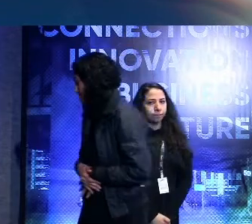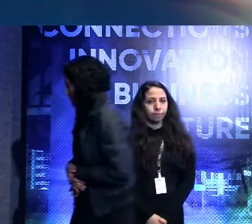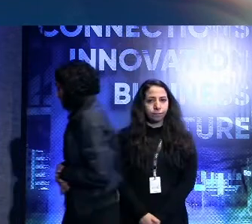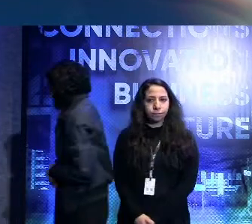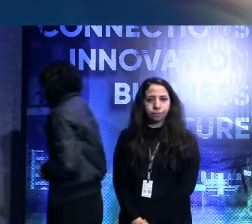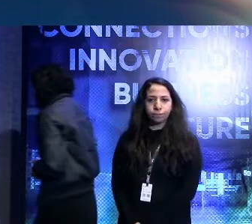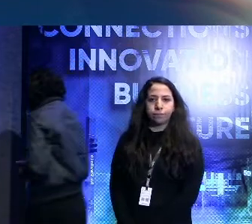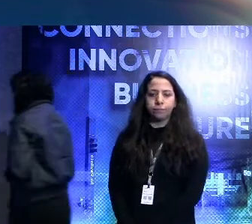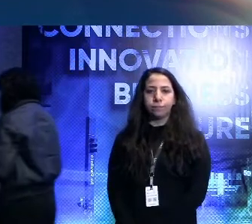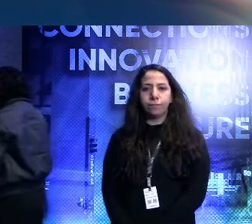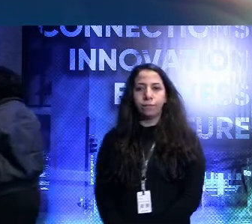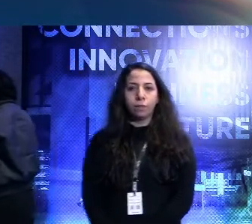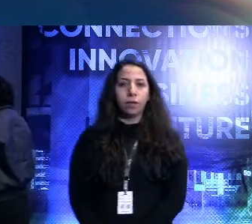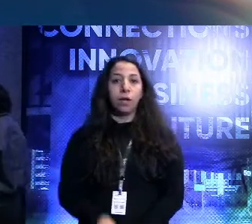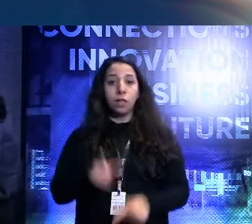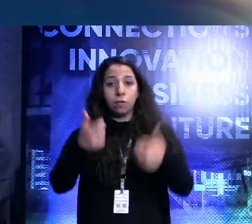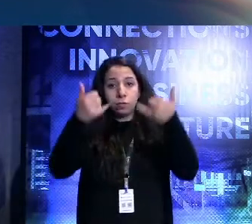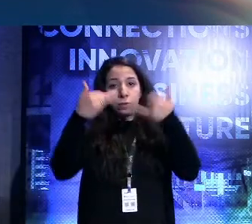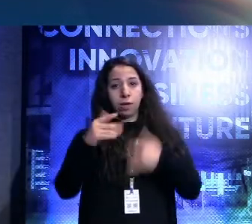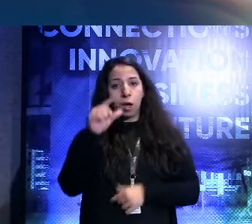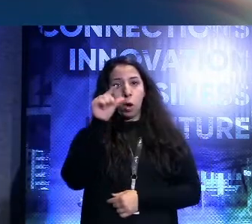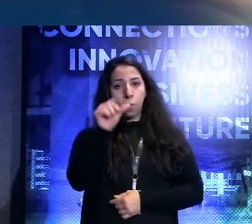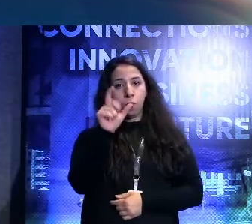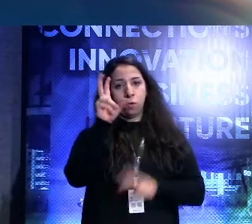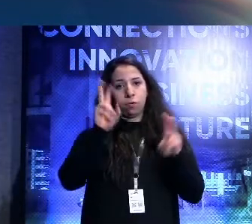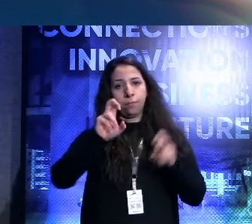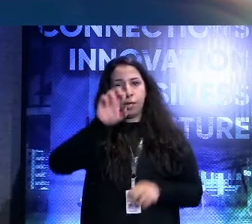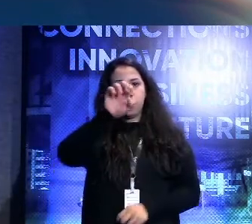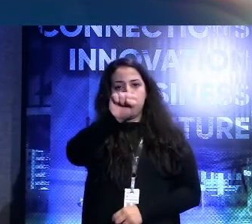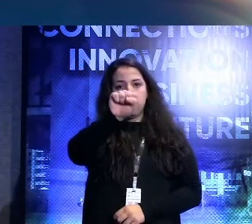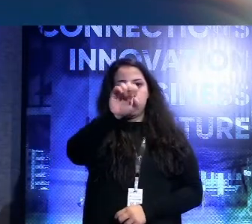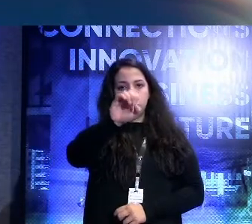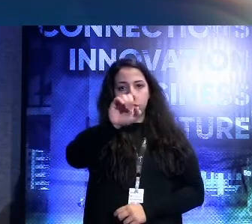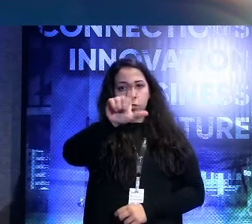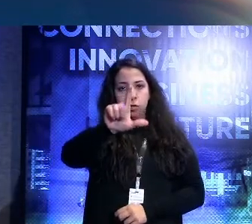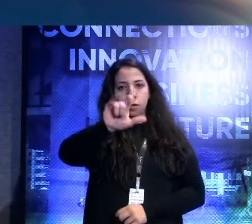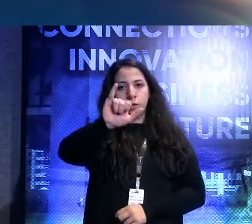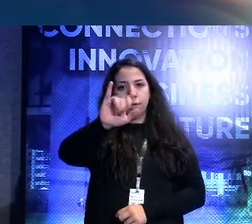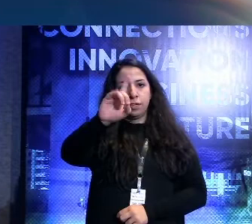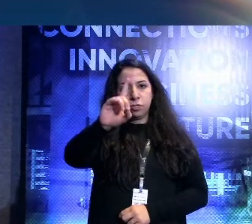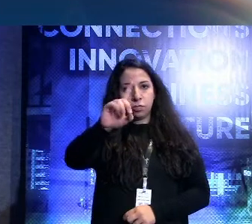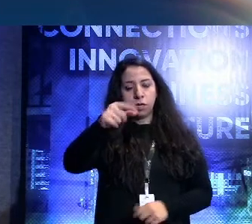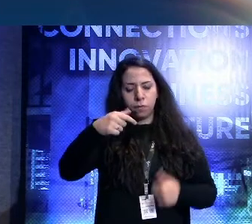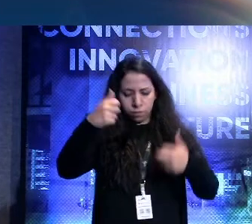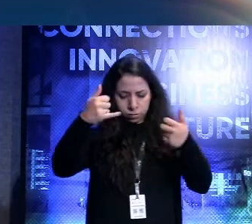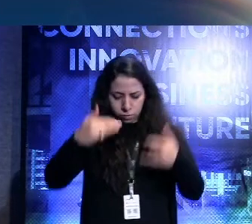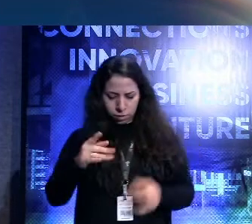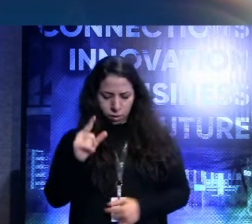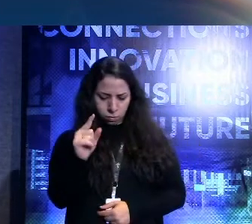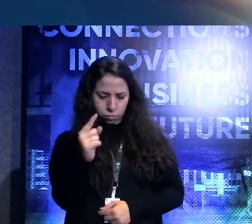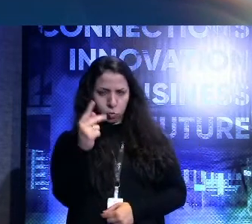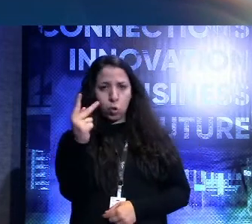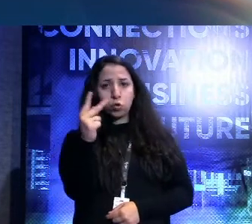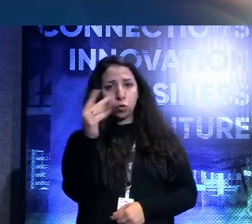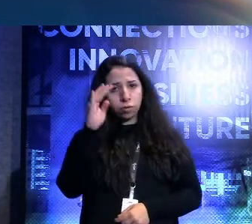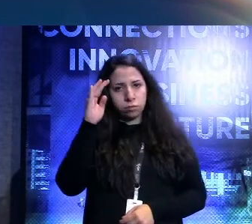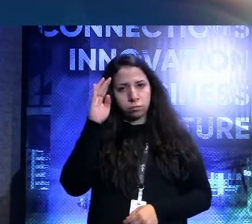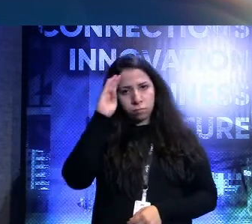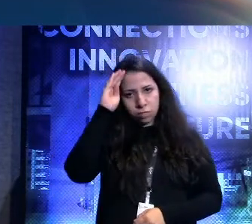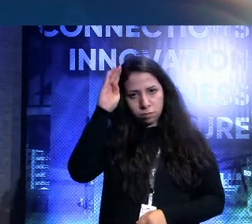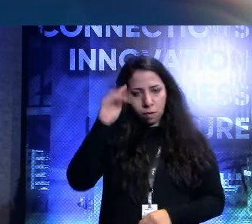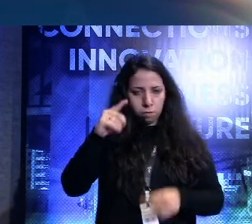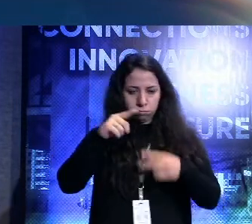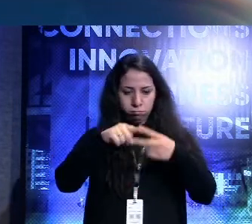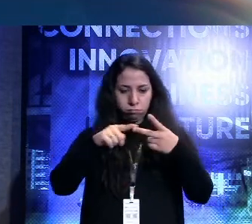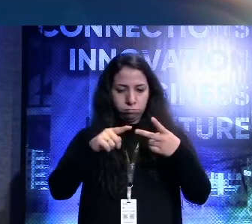Falar um pouquinho de Solid, eu vou falar mais especificamente dos dois primeiros princípios, que tem uma relação muito grande com os